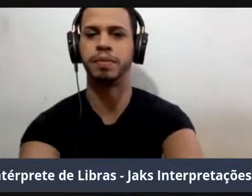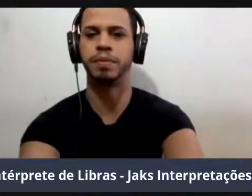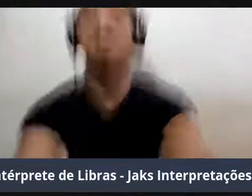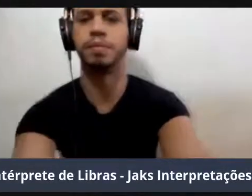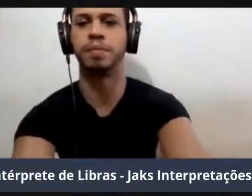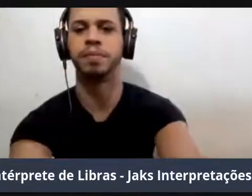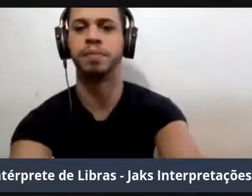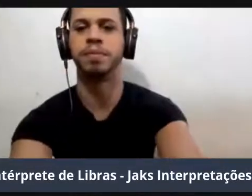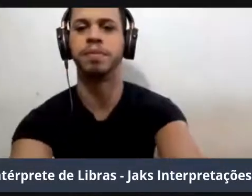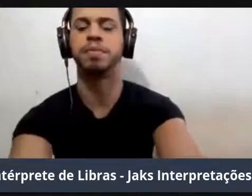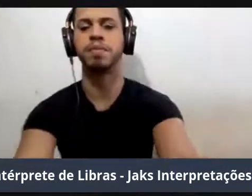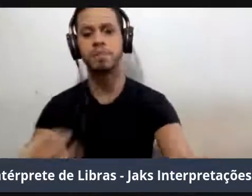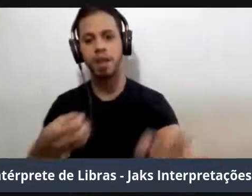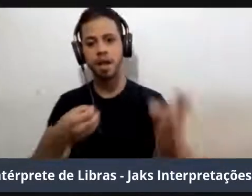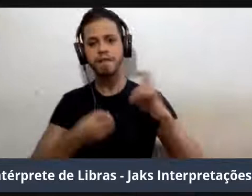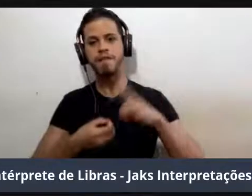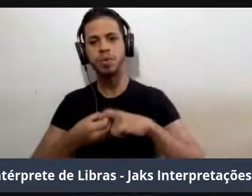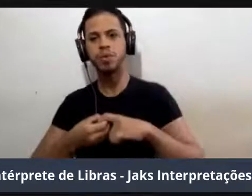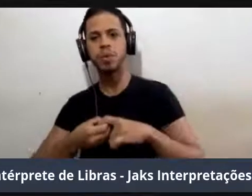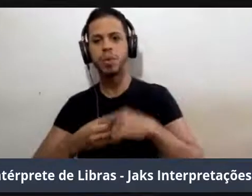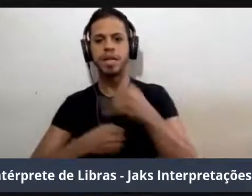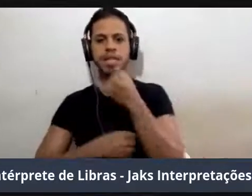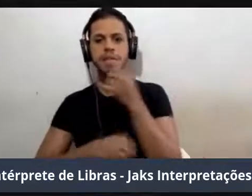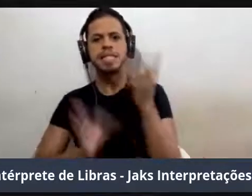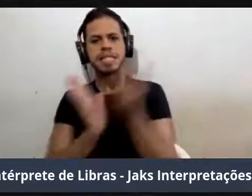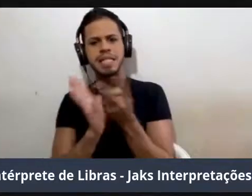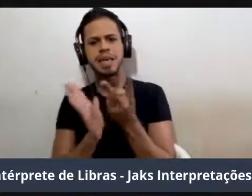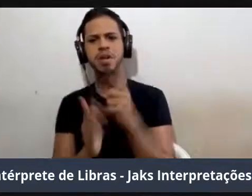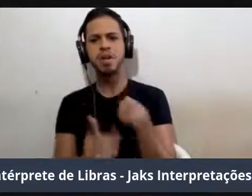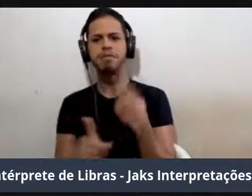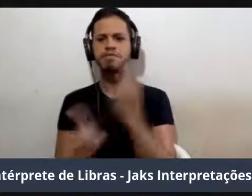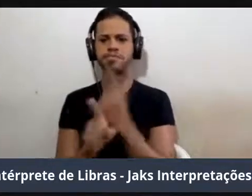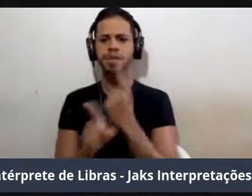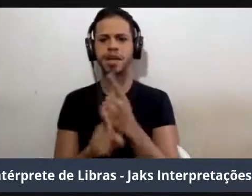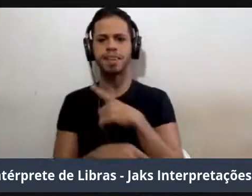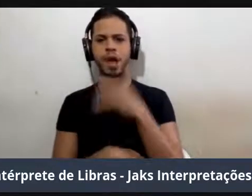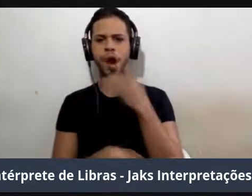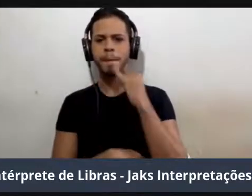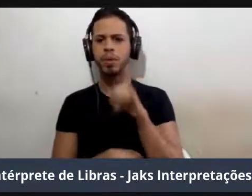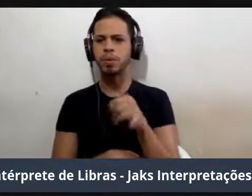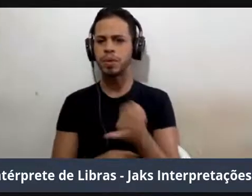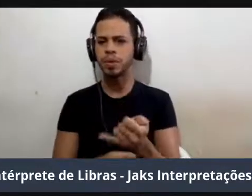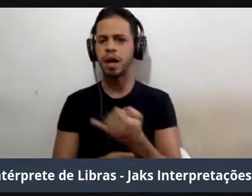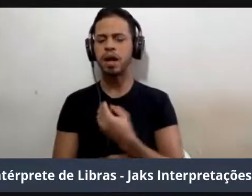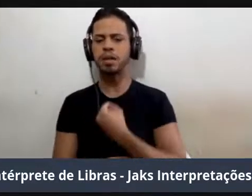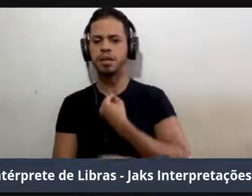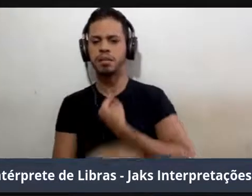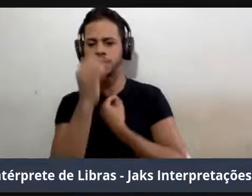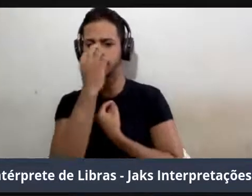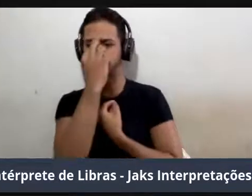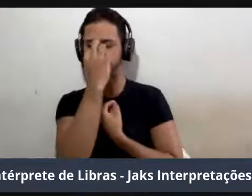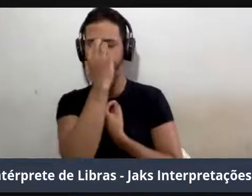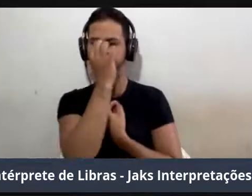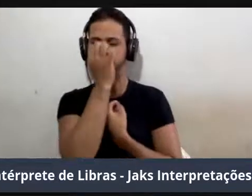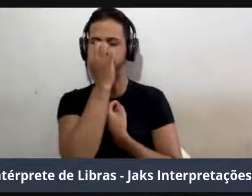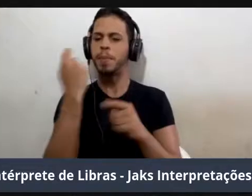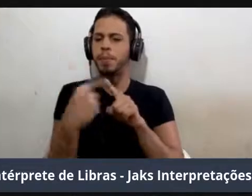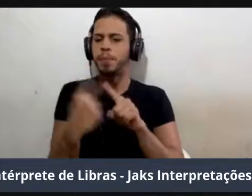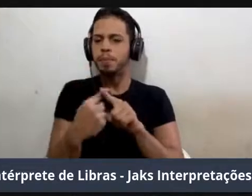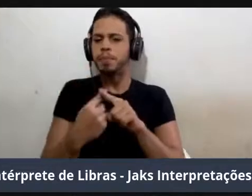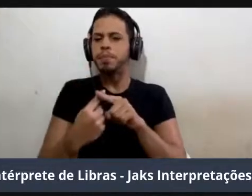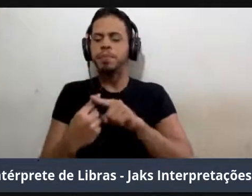nós ficamos encontrando quando tem oportunidade, porque são 15,